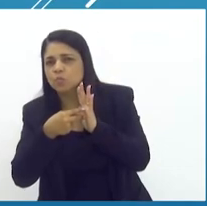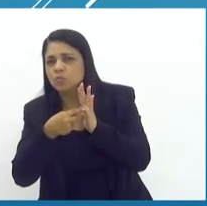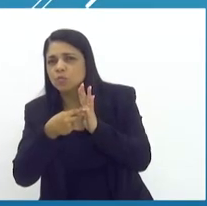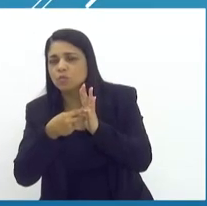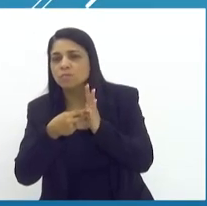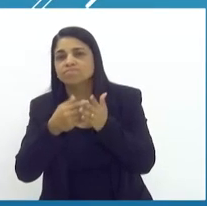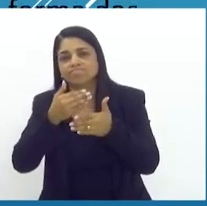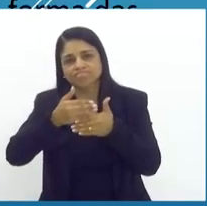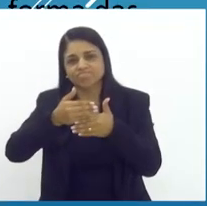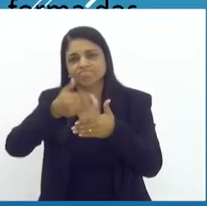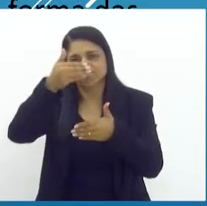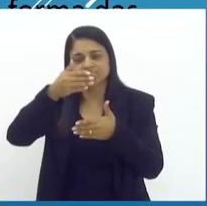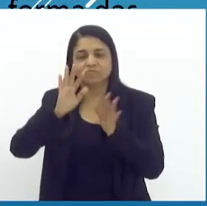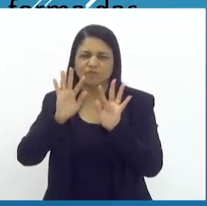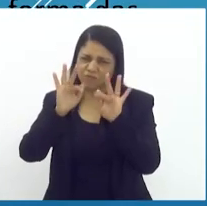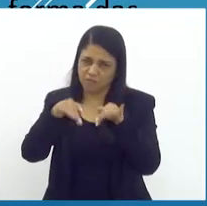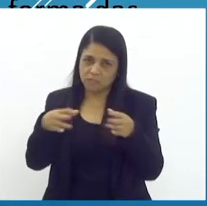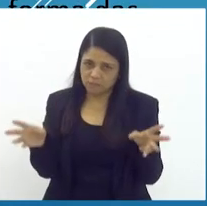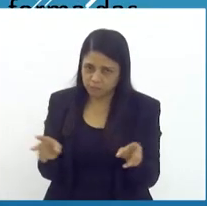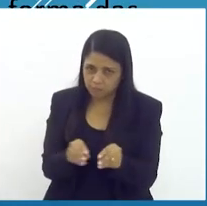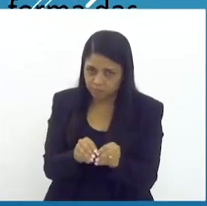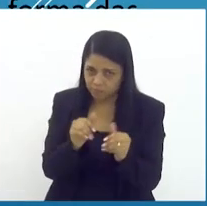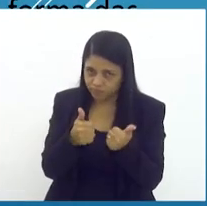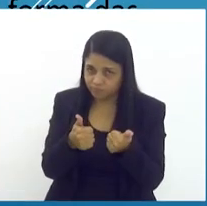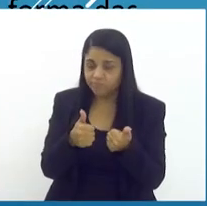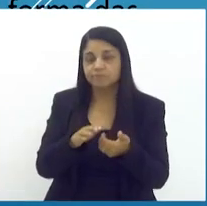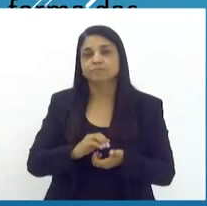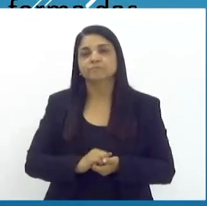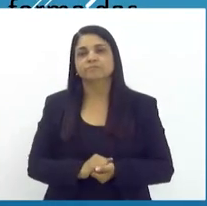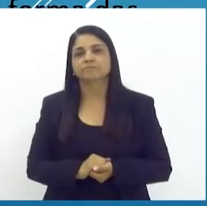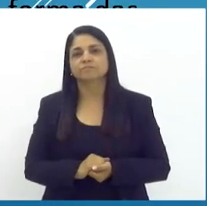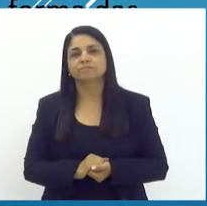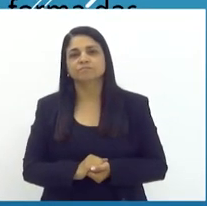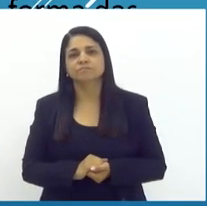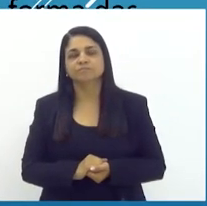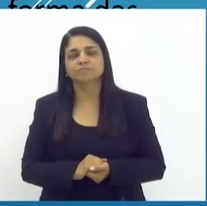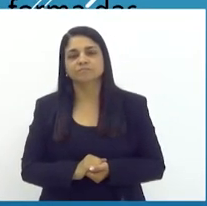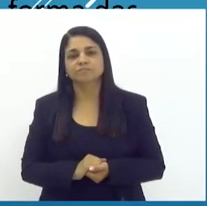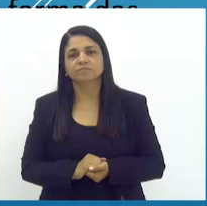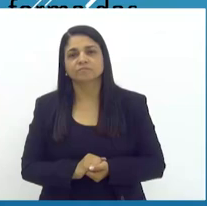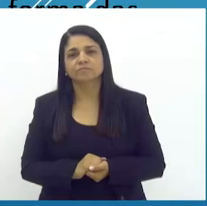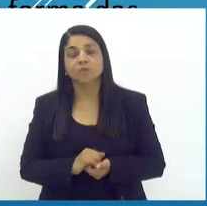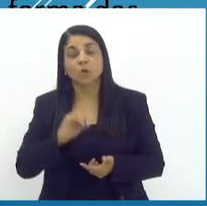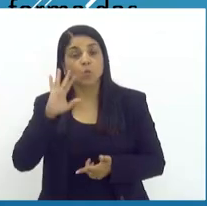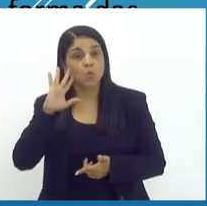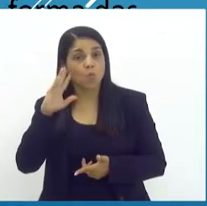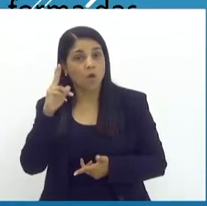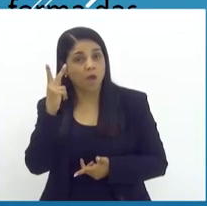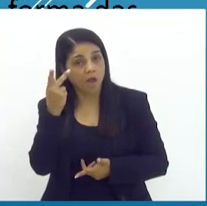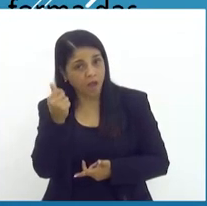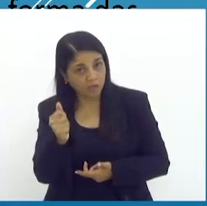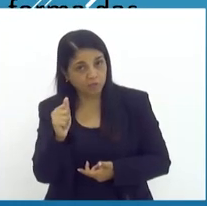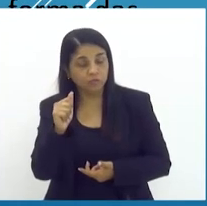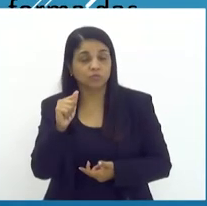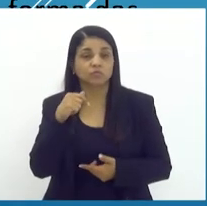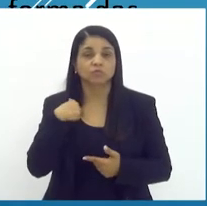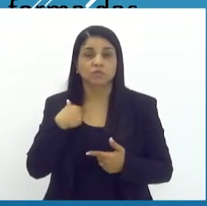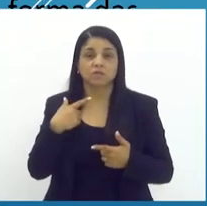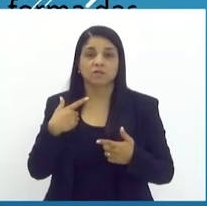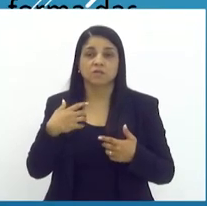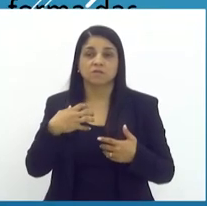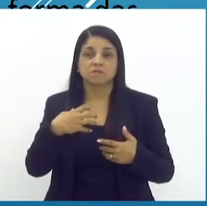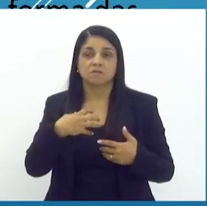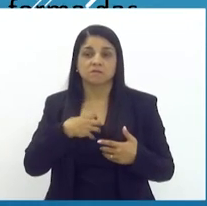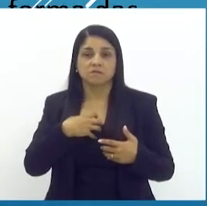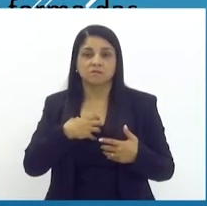pode passar eu tô finalizando Eu acho que o grande que é da questão pois estarem muito felizes foi porque passou